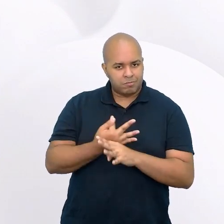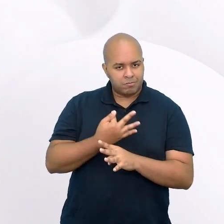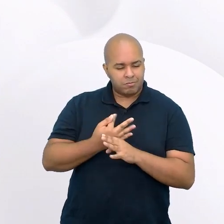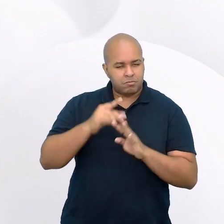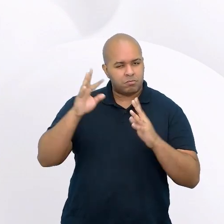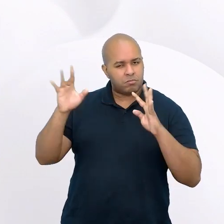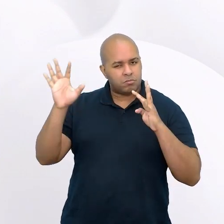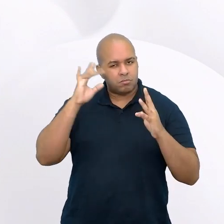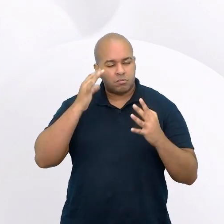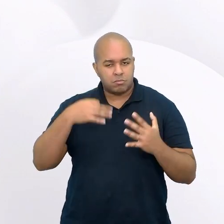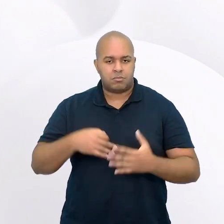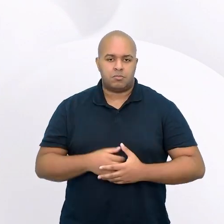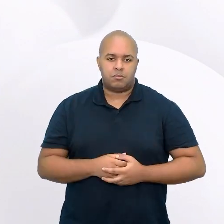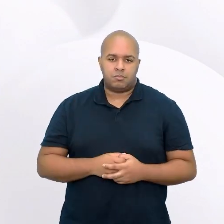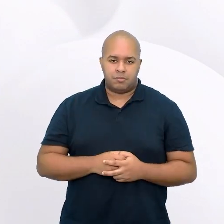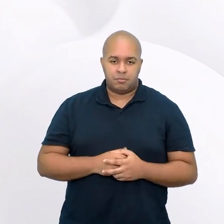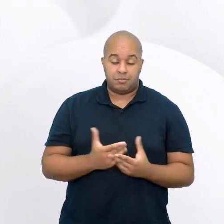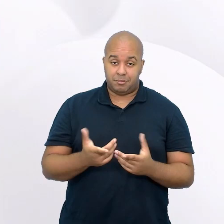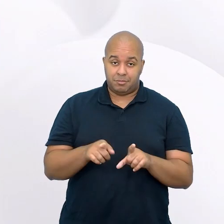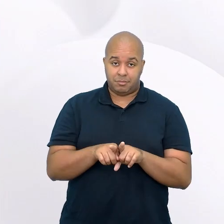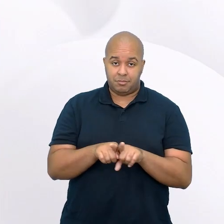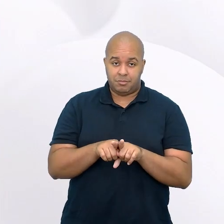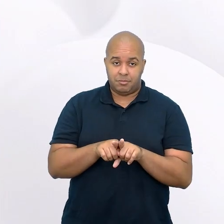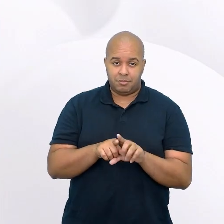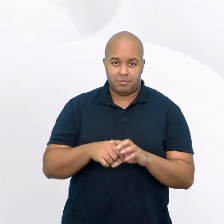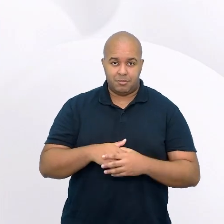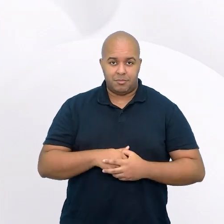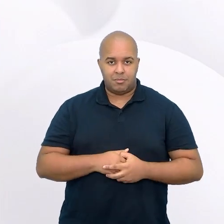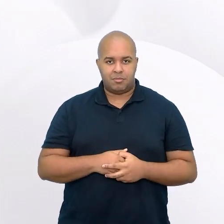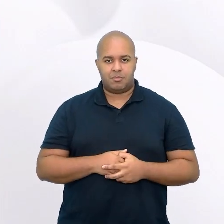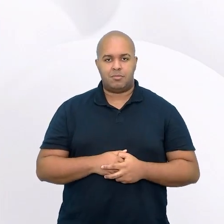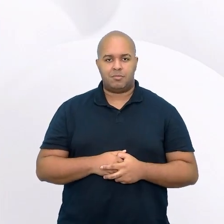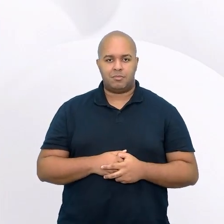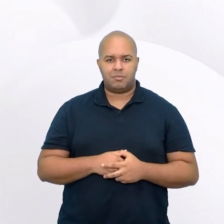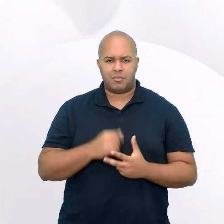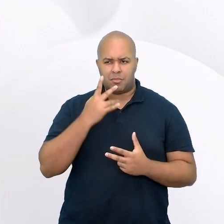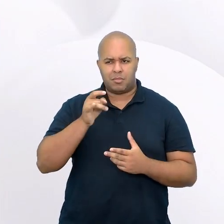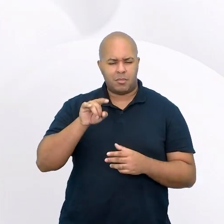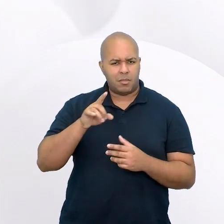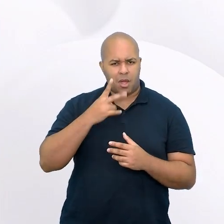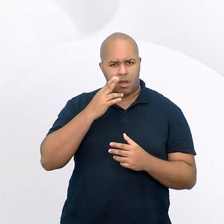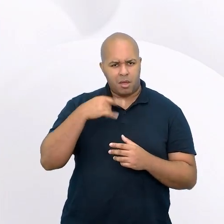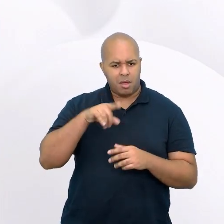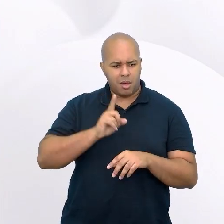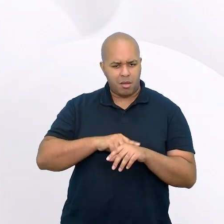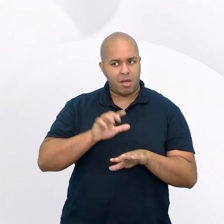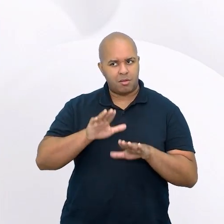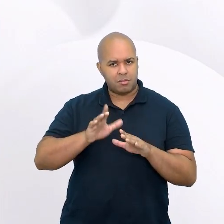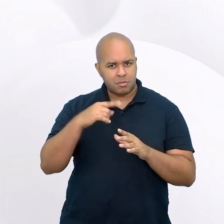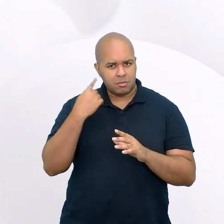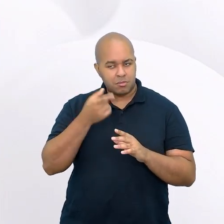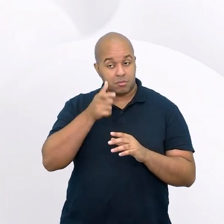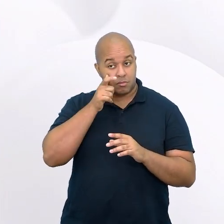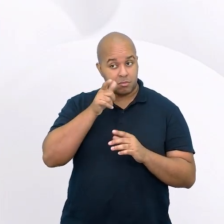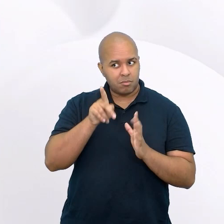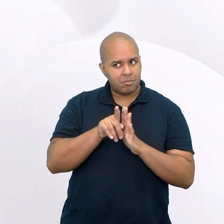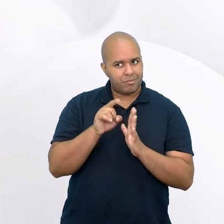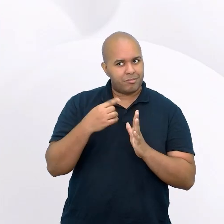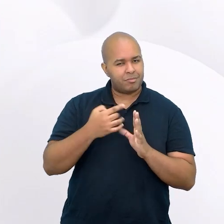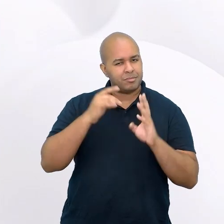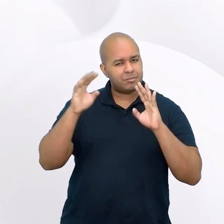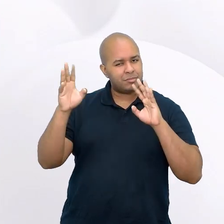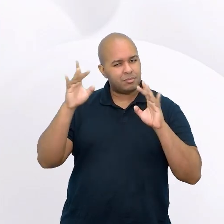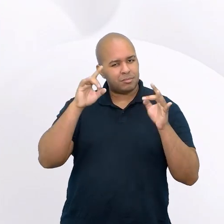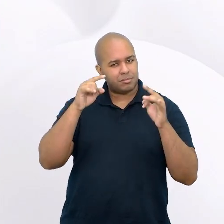de reflexão né E aí é um momento talvez assim interessante para a gente